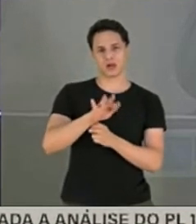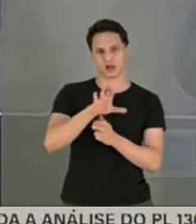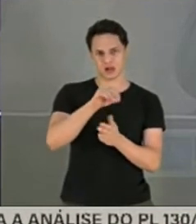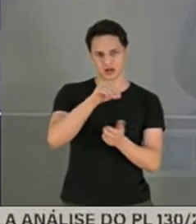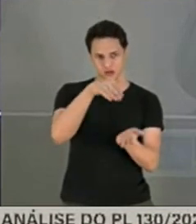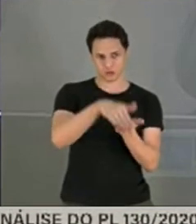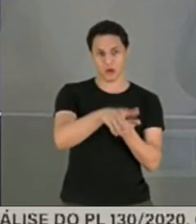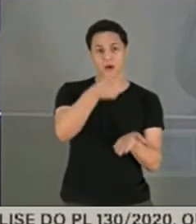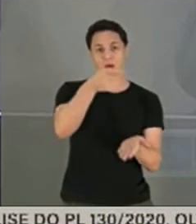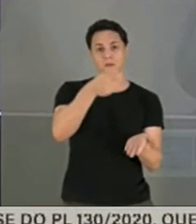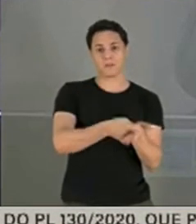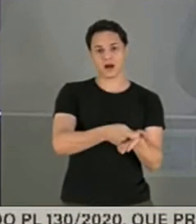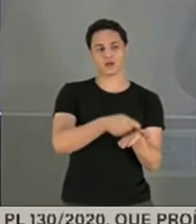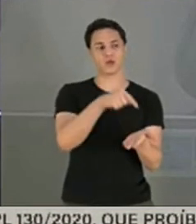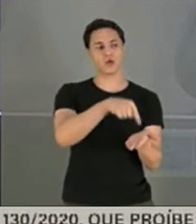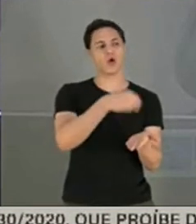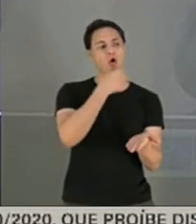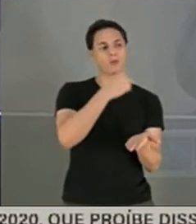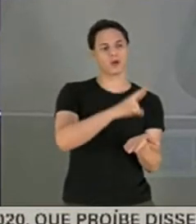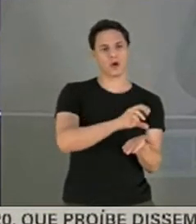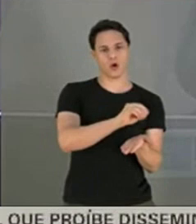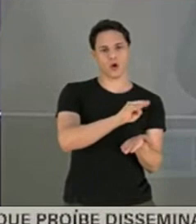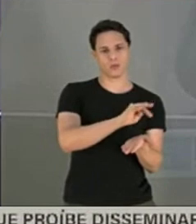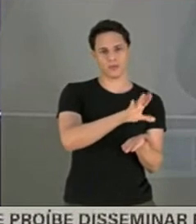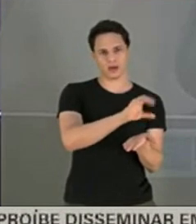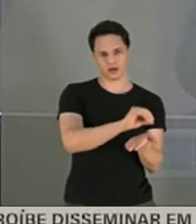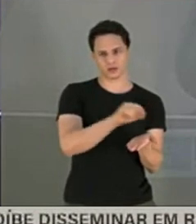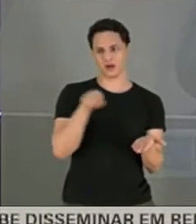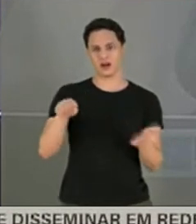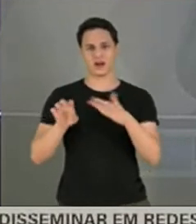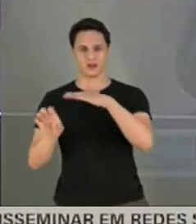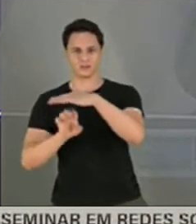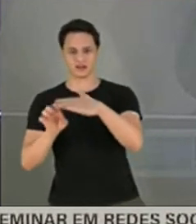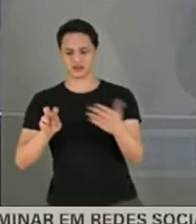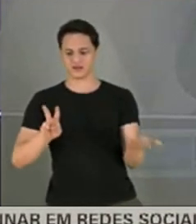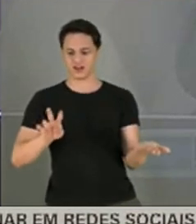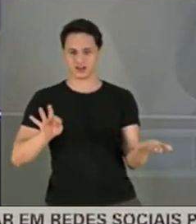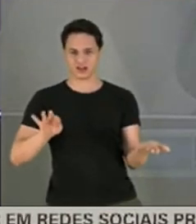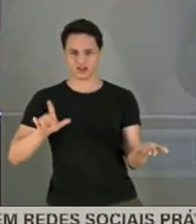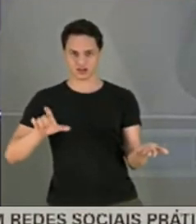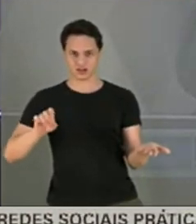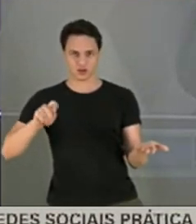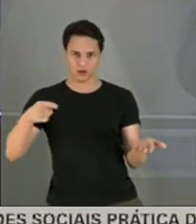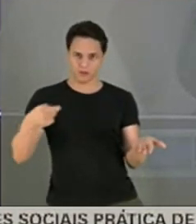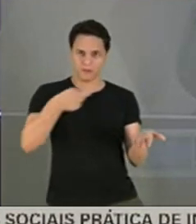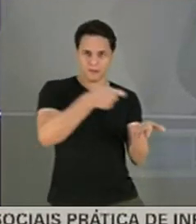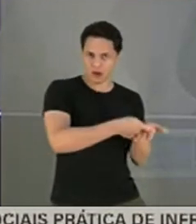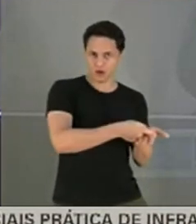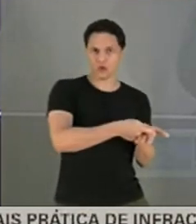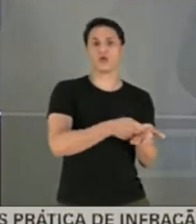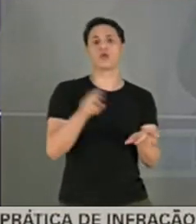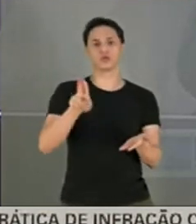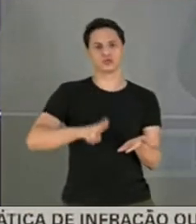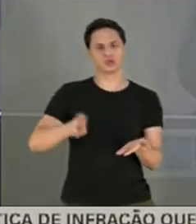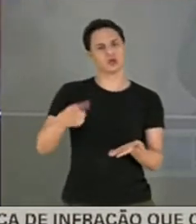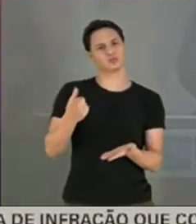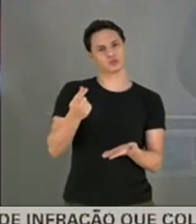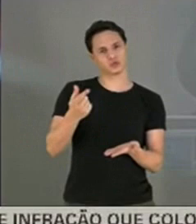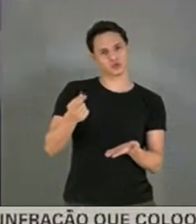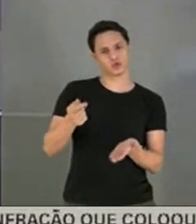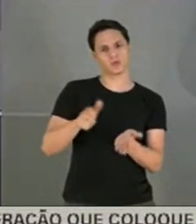foram pagos pela VTC Log com dinheiro proveniente desses saques nos bancos, o que